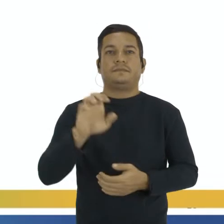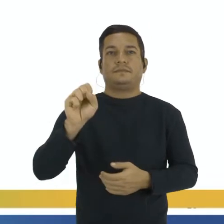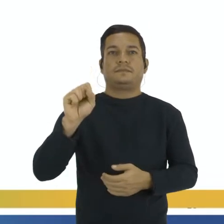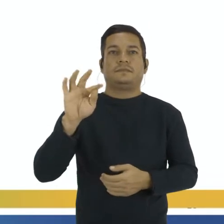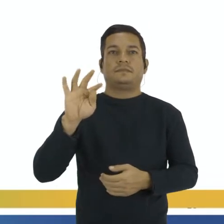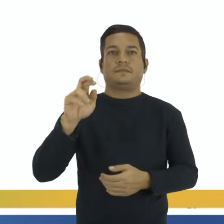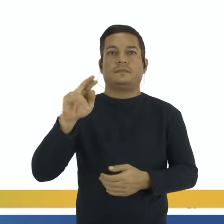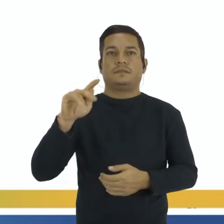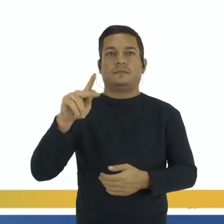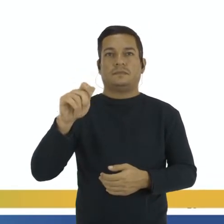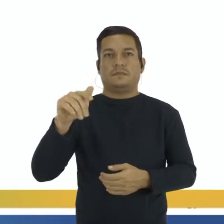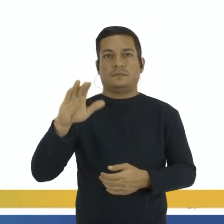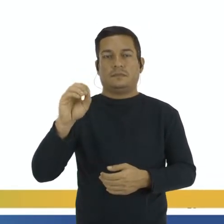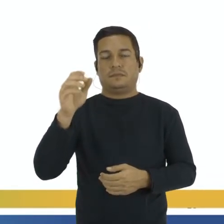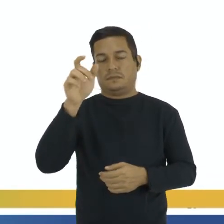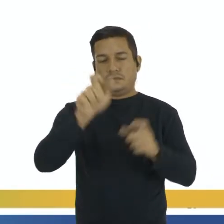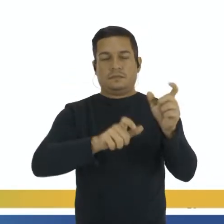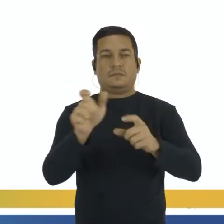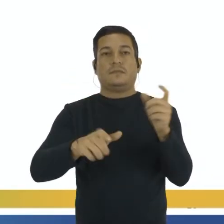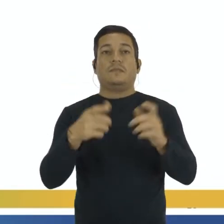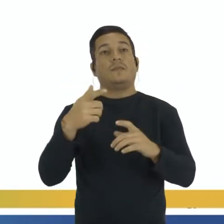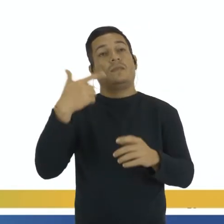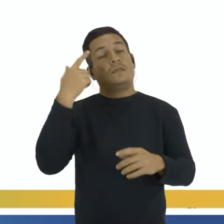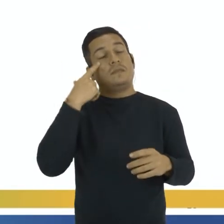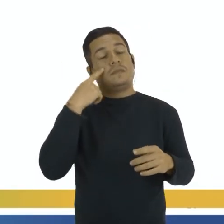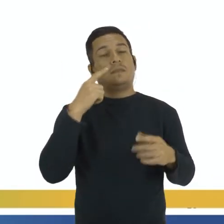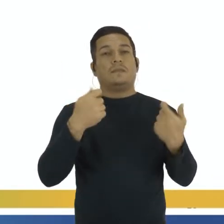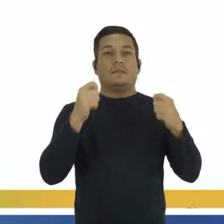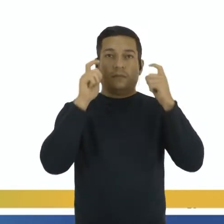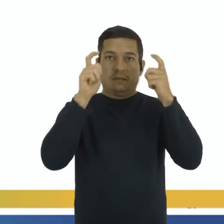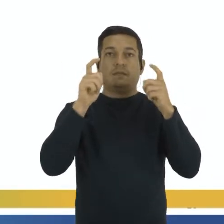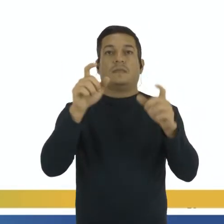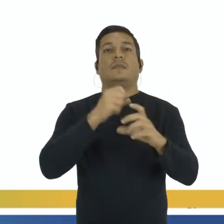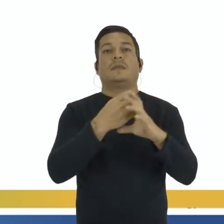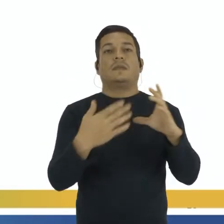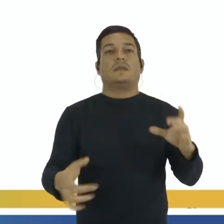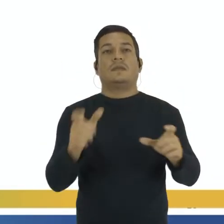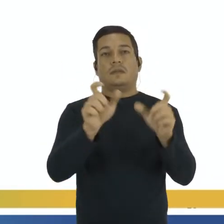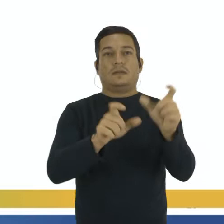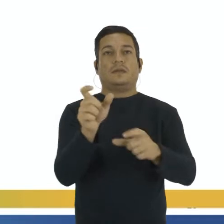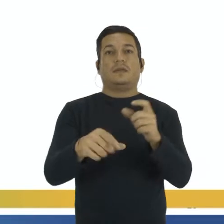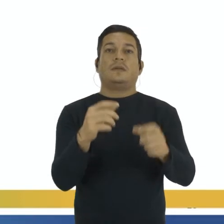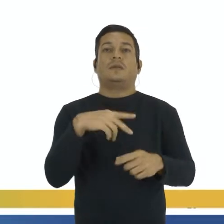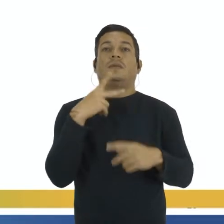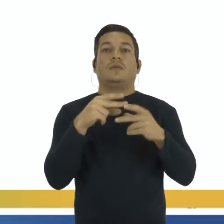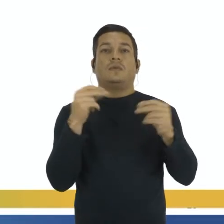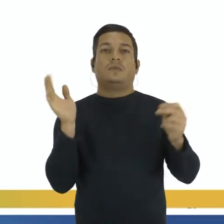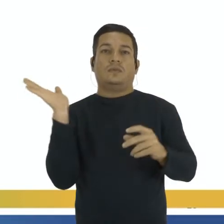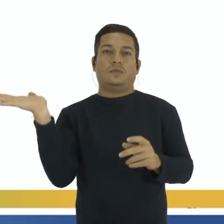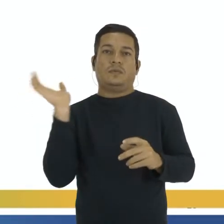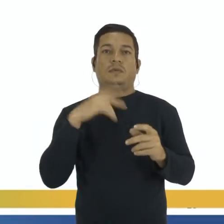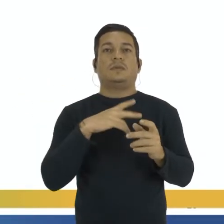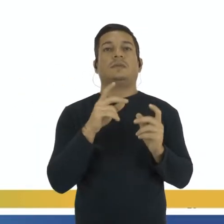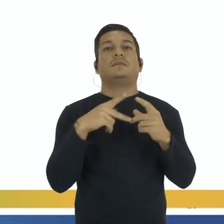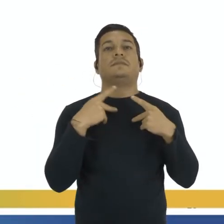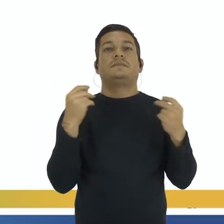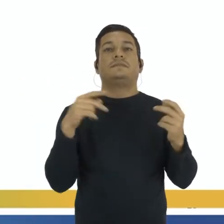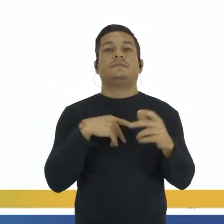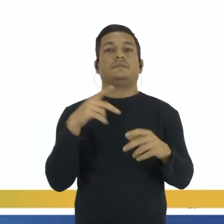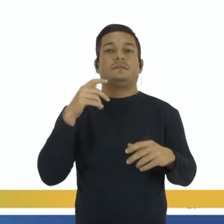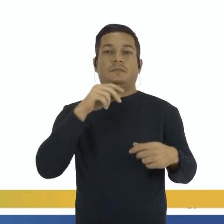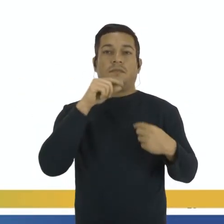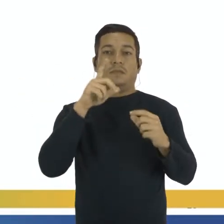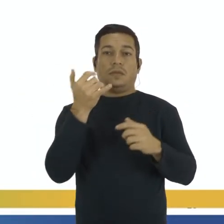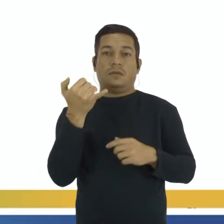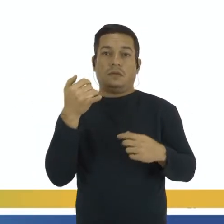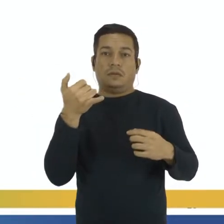Estereotipação das personagens. Outro elemento que merece atenção é a caracterização física dos dois personagens. O garçom é mostrado com uma gravata borboleta e uma caneta no